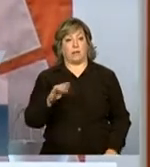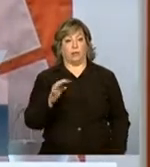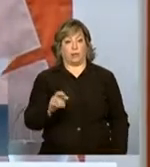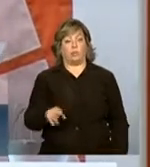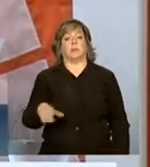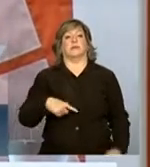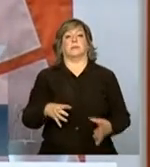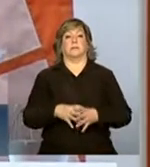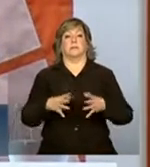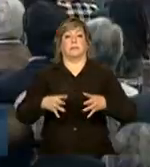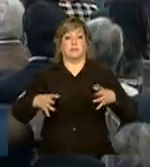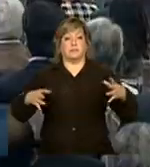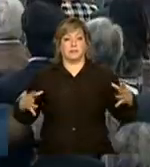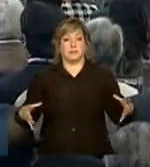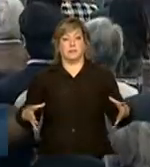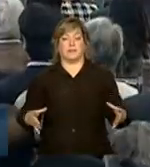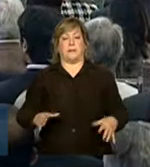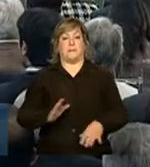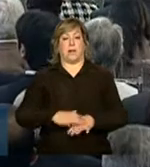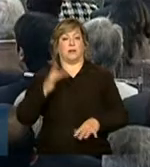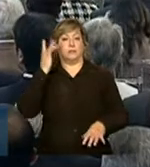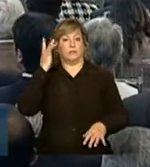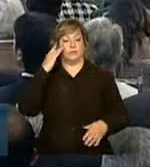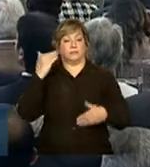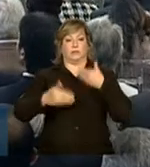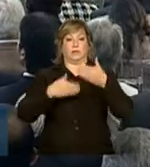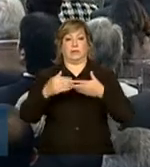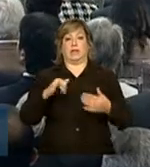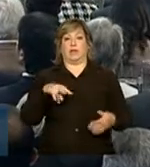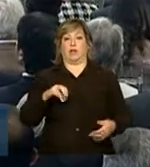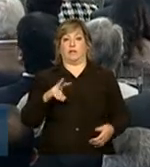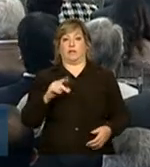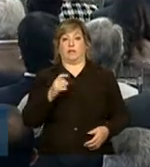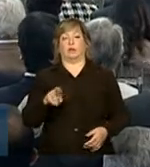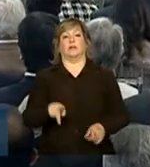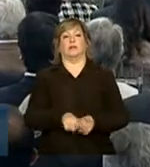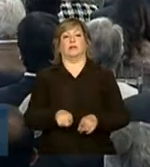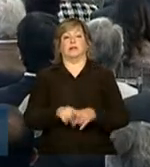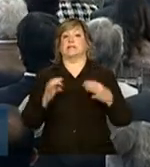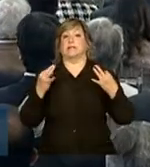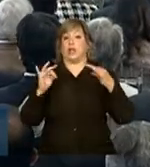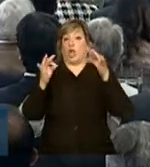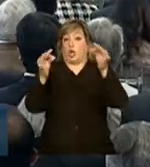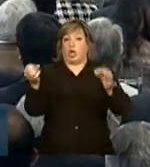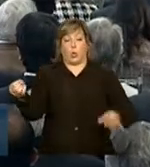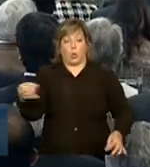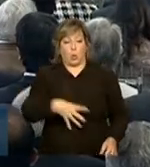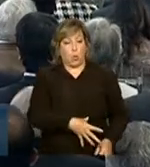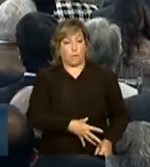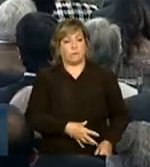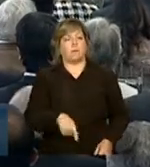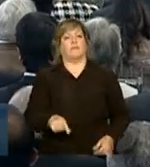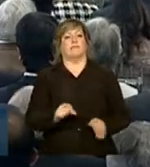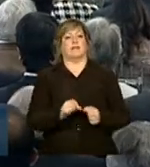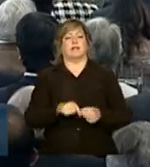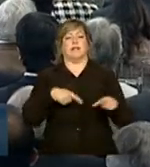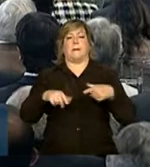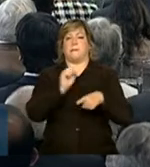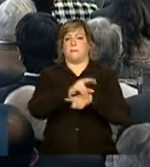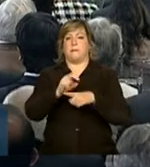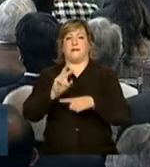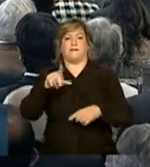para ser uma empresa ainda mais moderna, inovadora e desenvolvedora de tecnologia, e para gerar